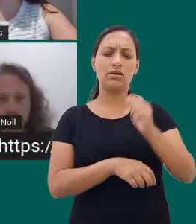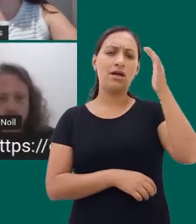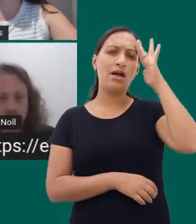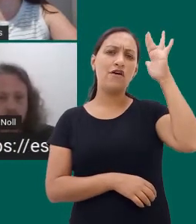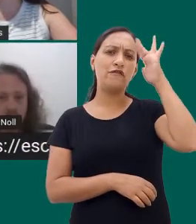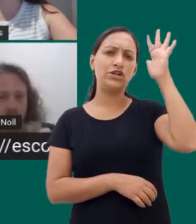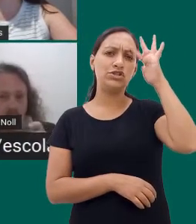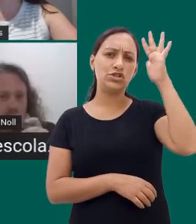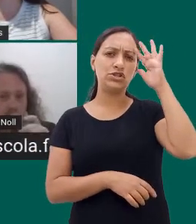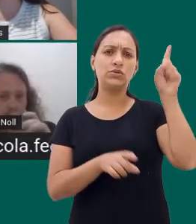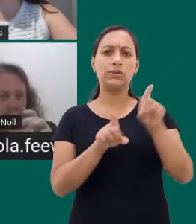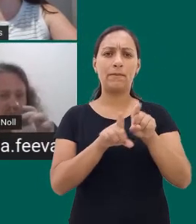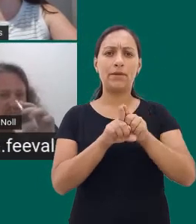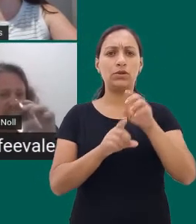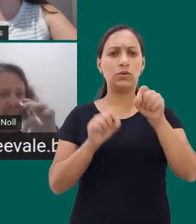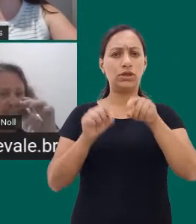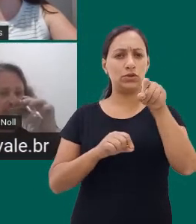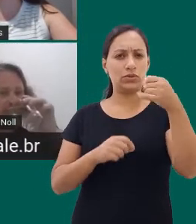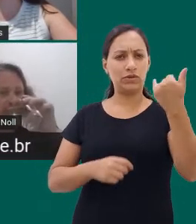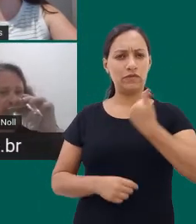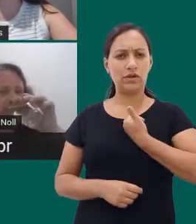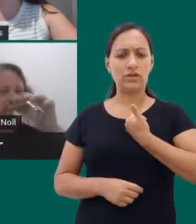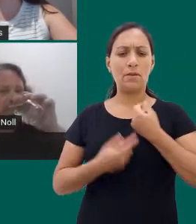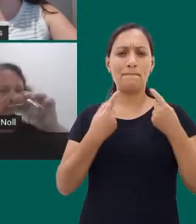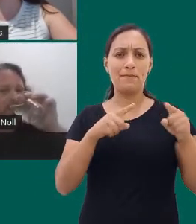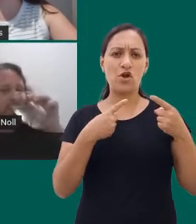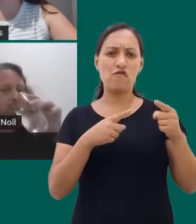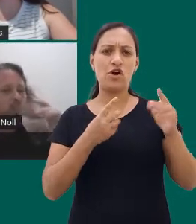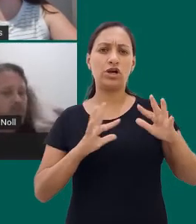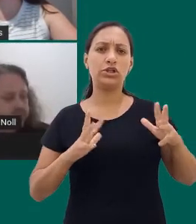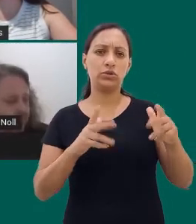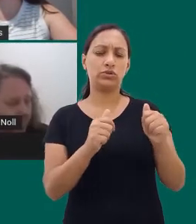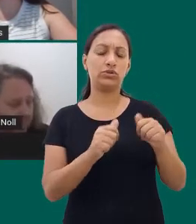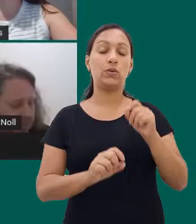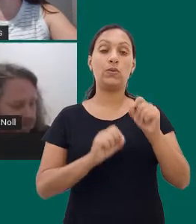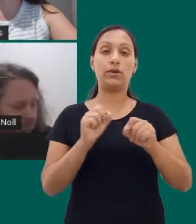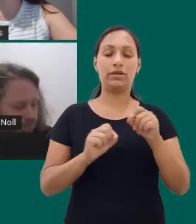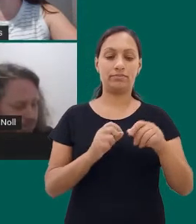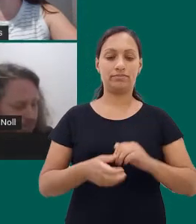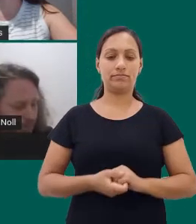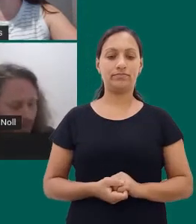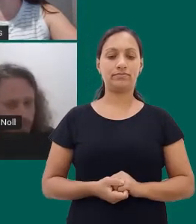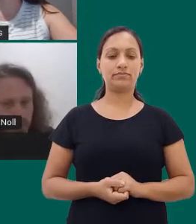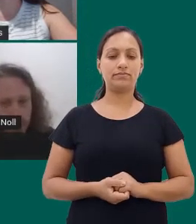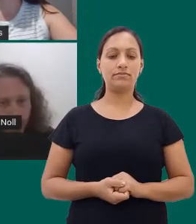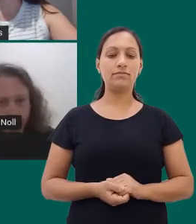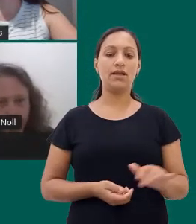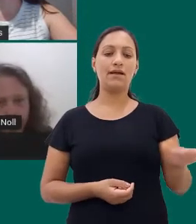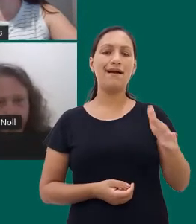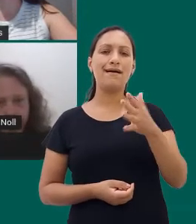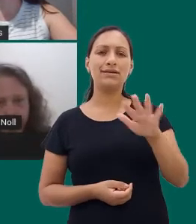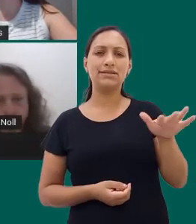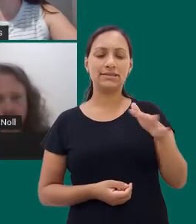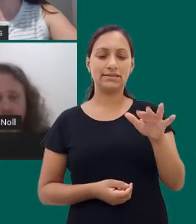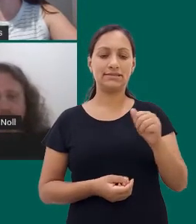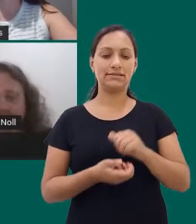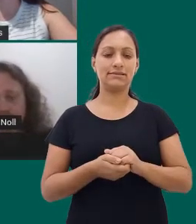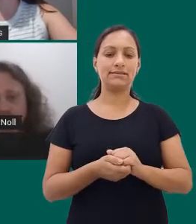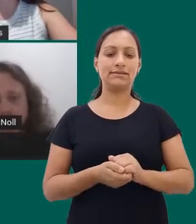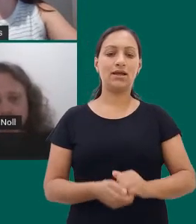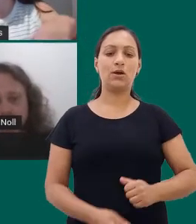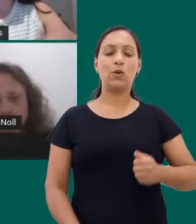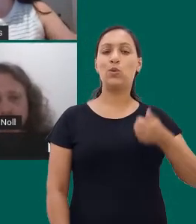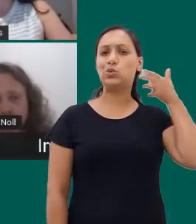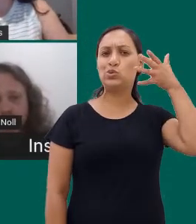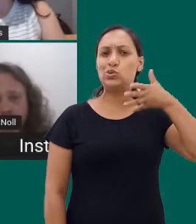refletindo aqui, né? E eu acho que provoca todo mundo, é que às vezes esse discurso vem, né, de que ele